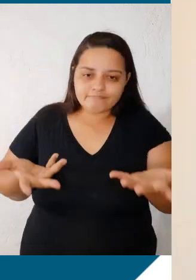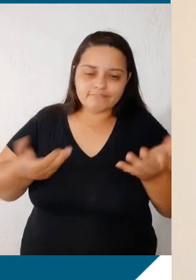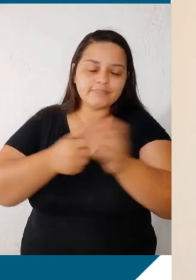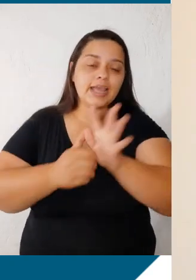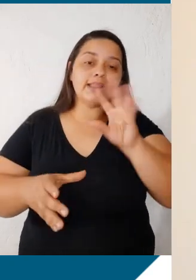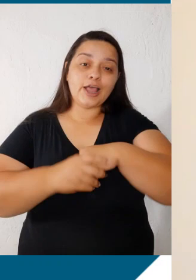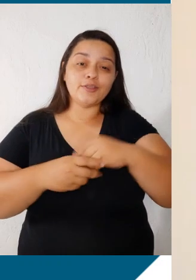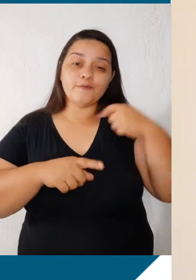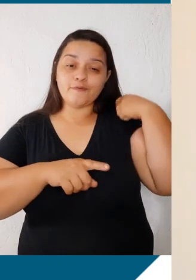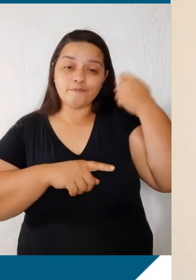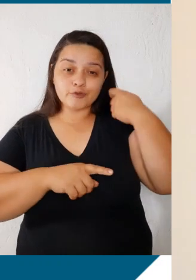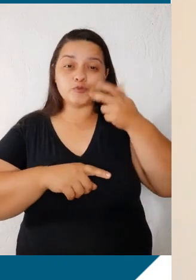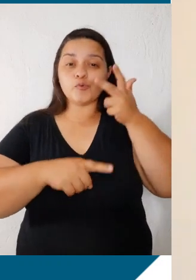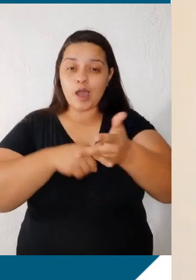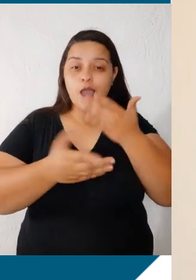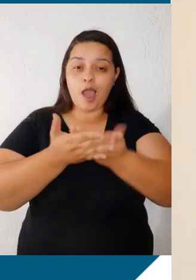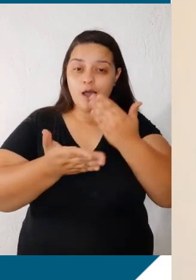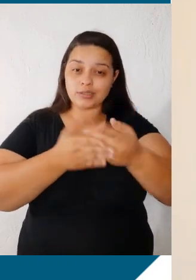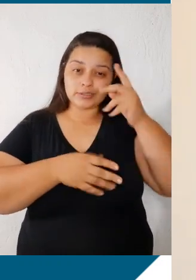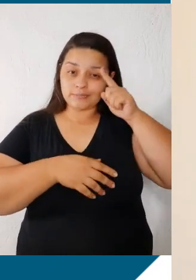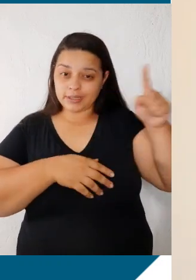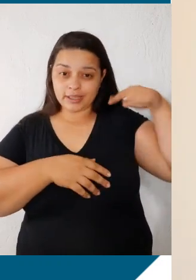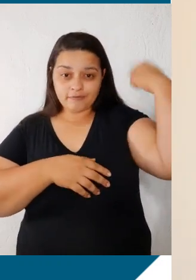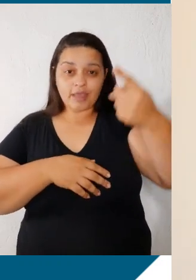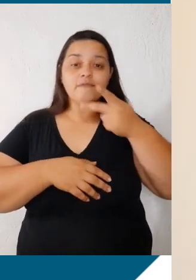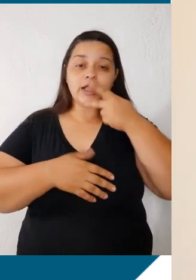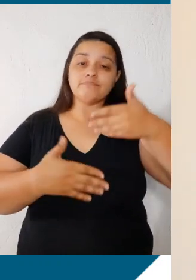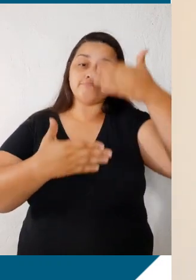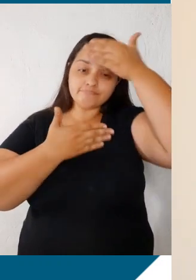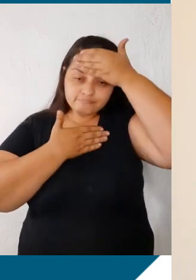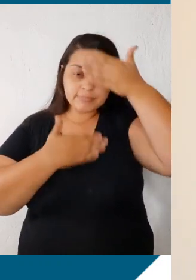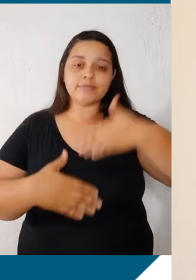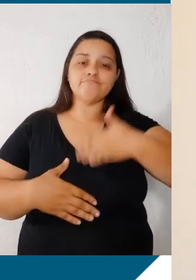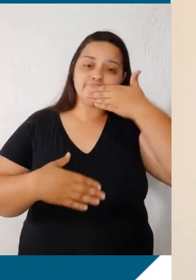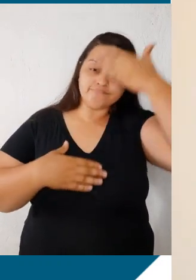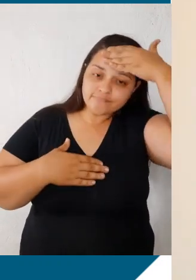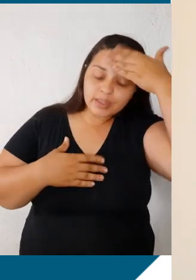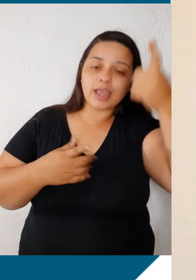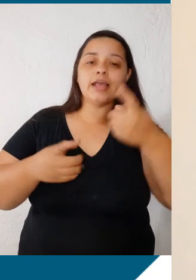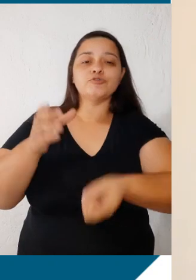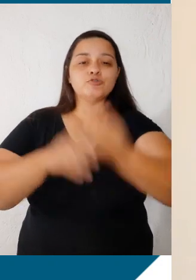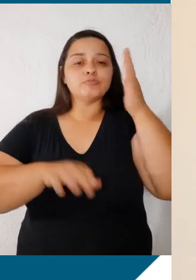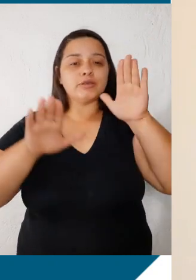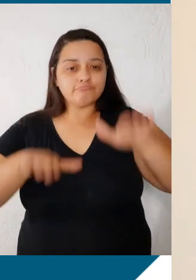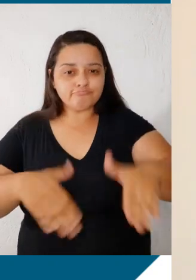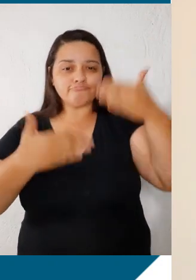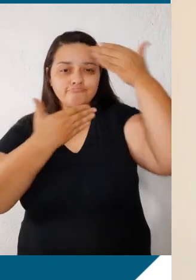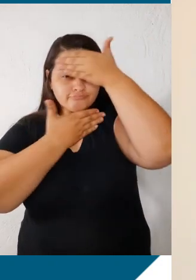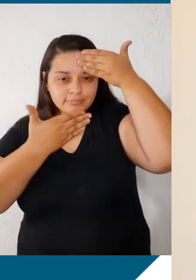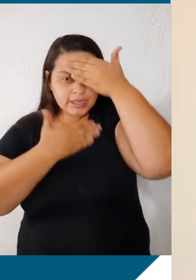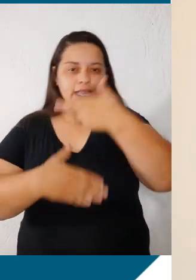Assim, na videoaula da semana que vem, a gente vai falar sobre os povos árabes da Península Arábica, o surgimento do islamismo e